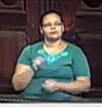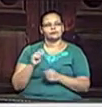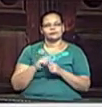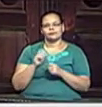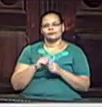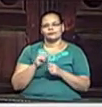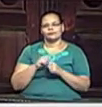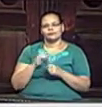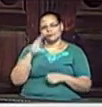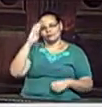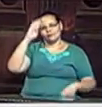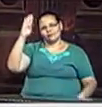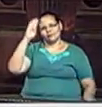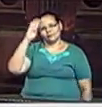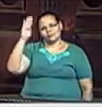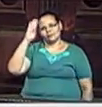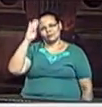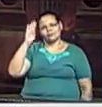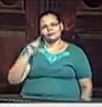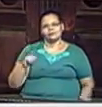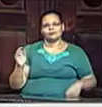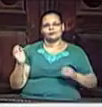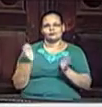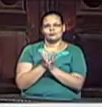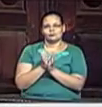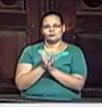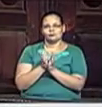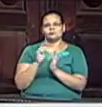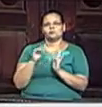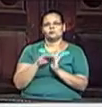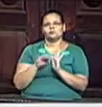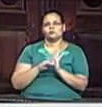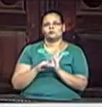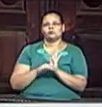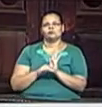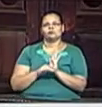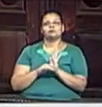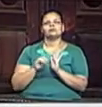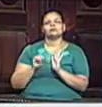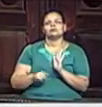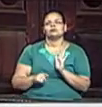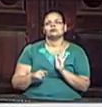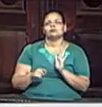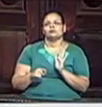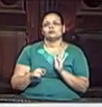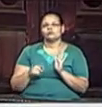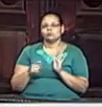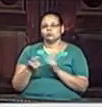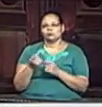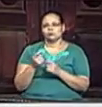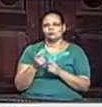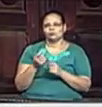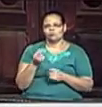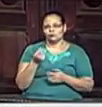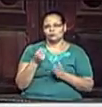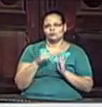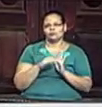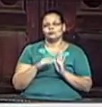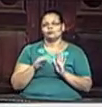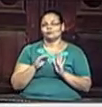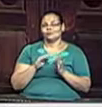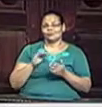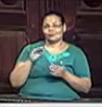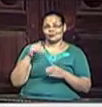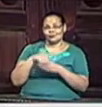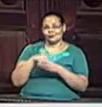fazer um destaque na comissão de orçamento com um voto em separado. Porque também as